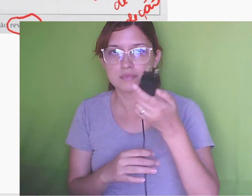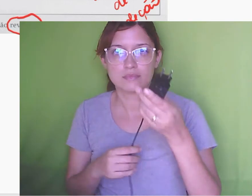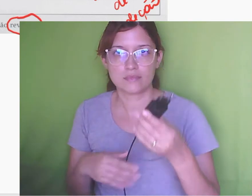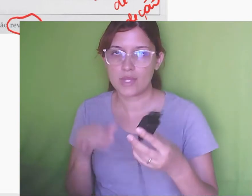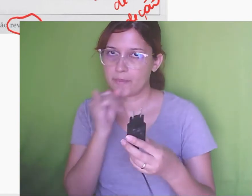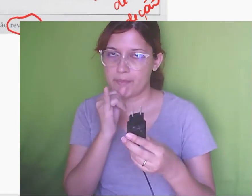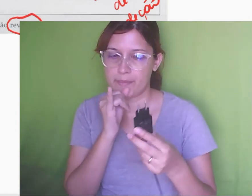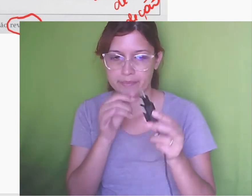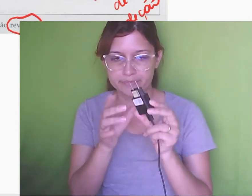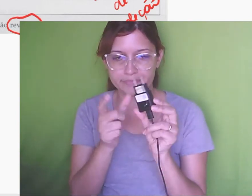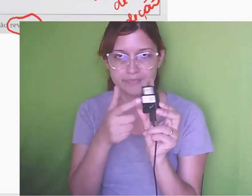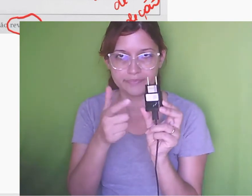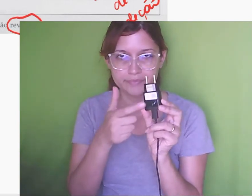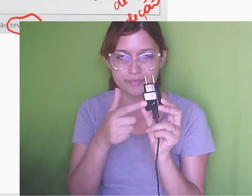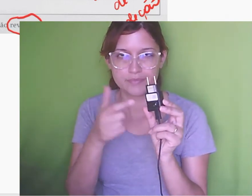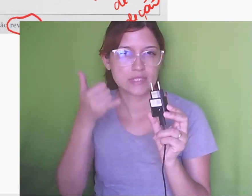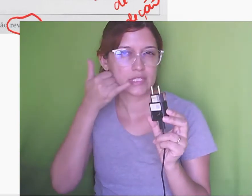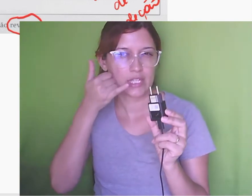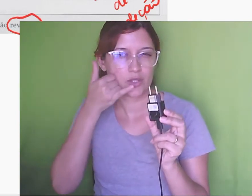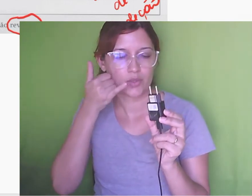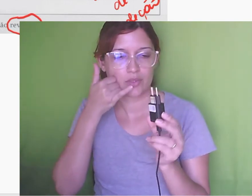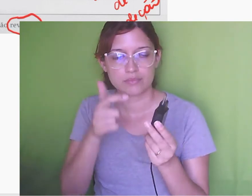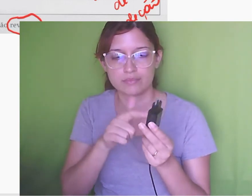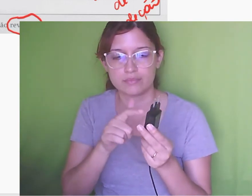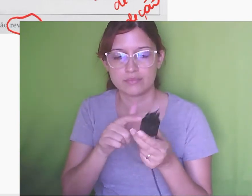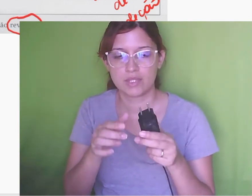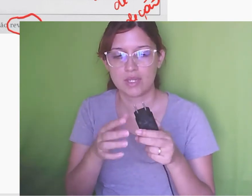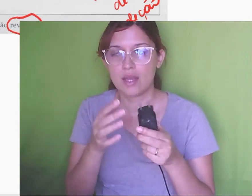Por exemplo, nem aqui um carregador de celular.